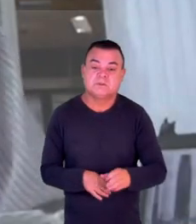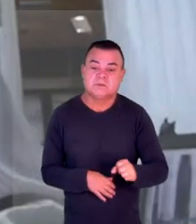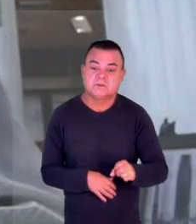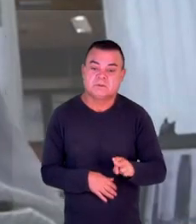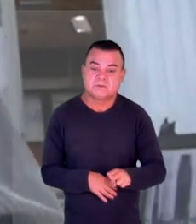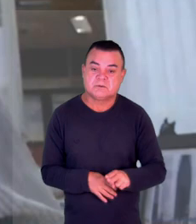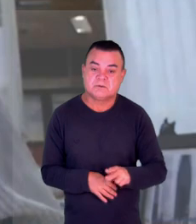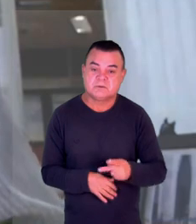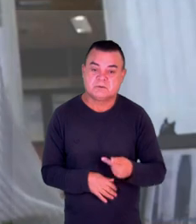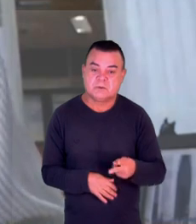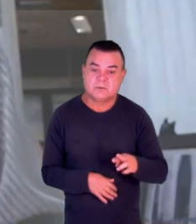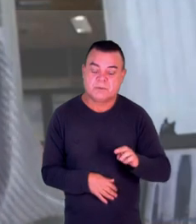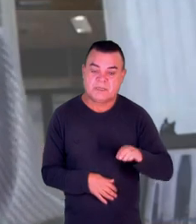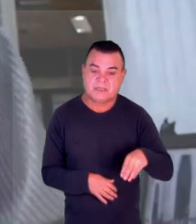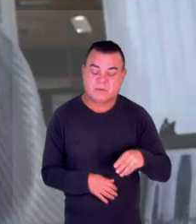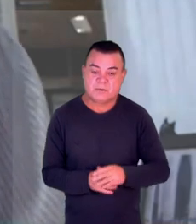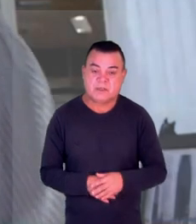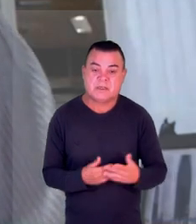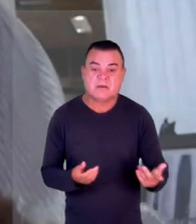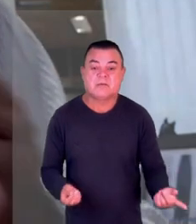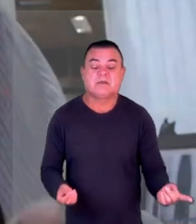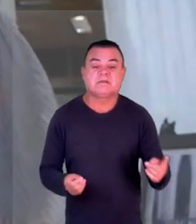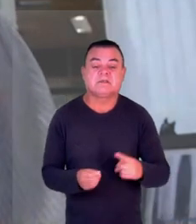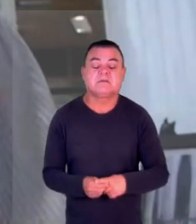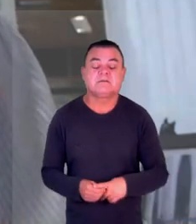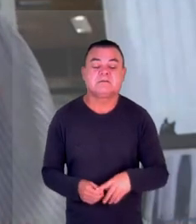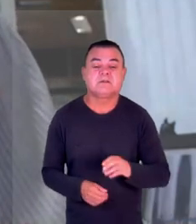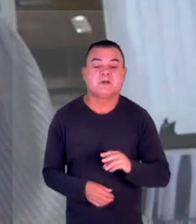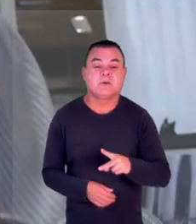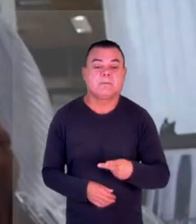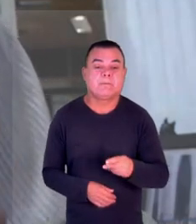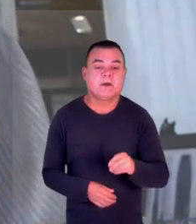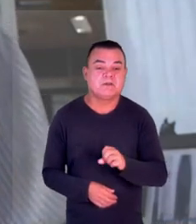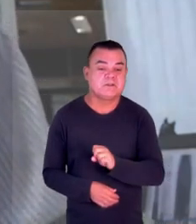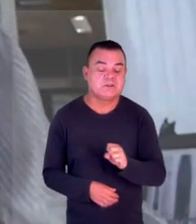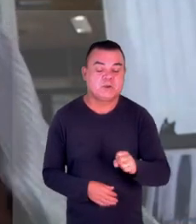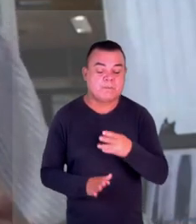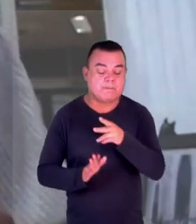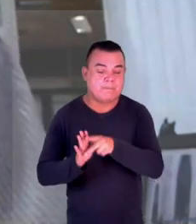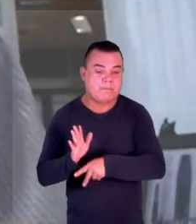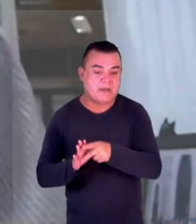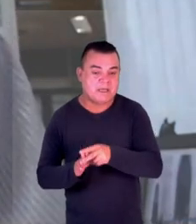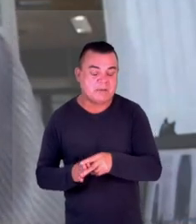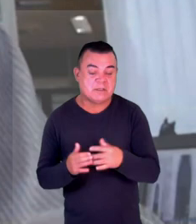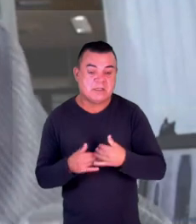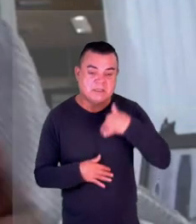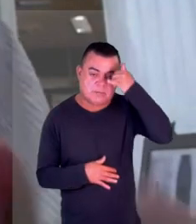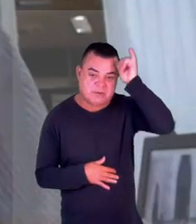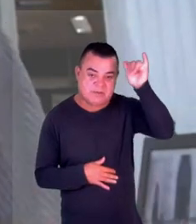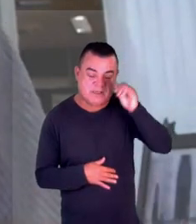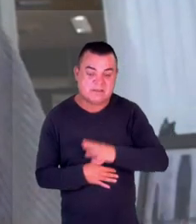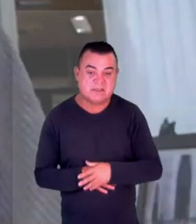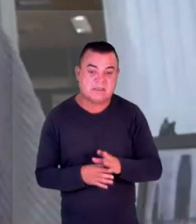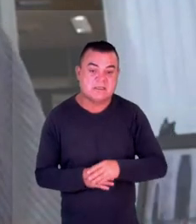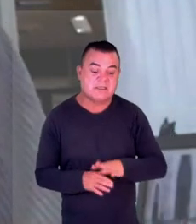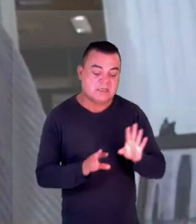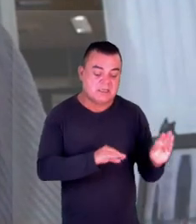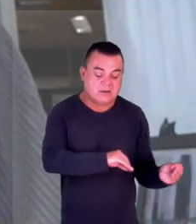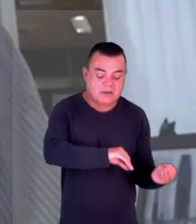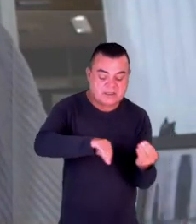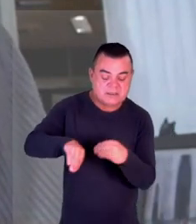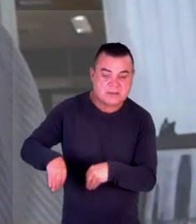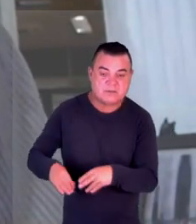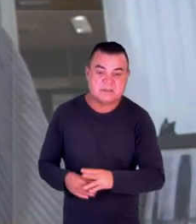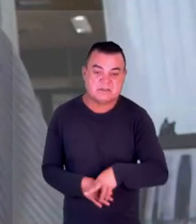para a reintegração de posse da existência de um plano que prevee especialmente a realocação dessas das pessoas